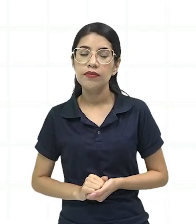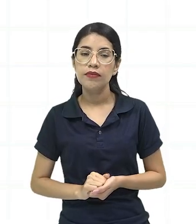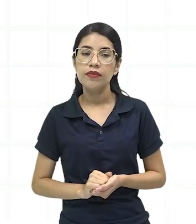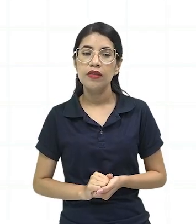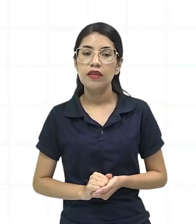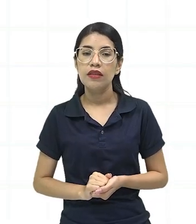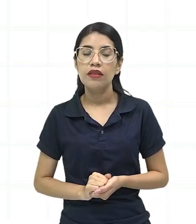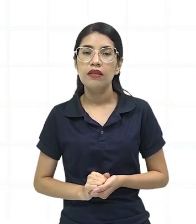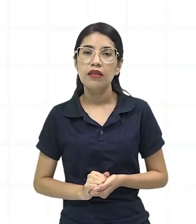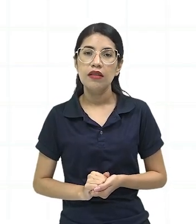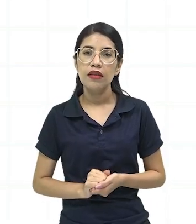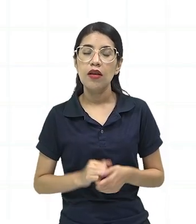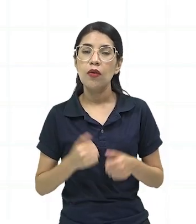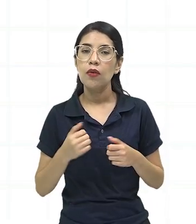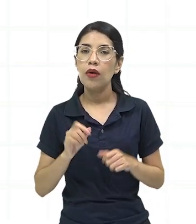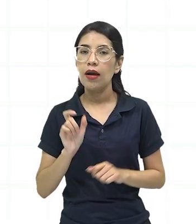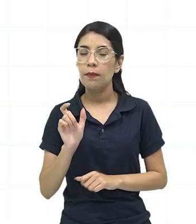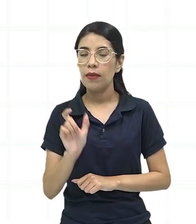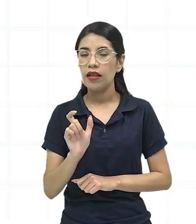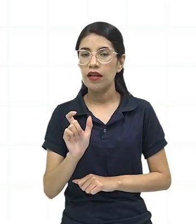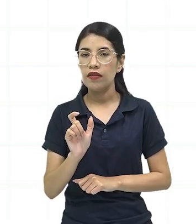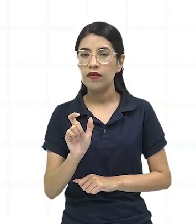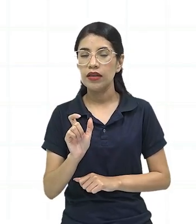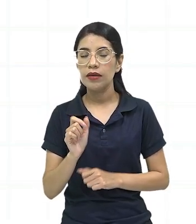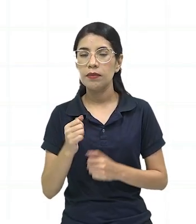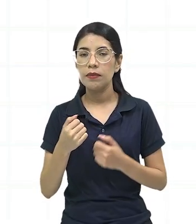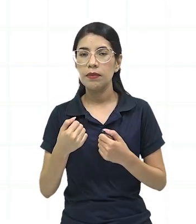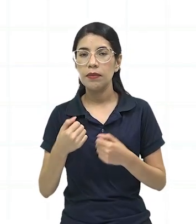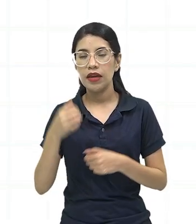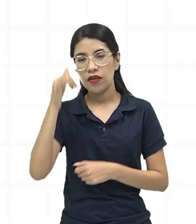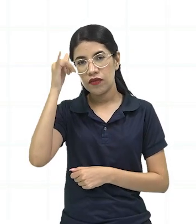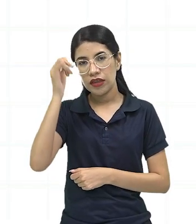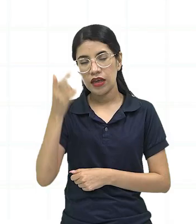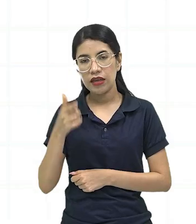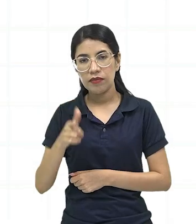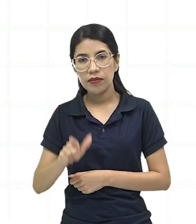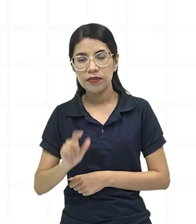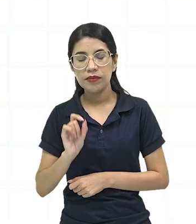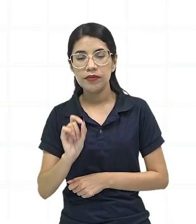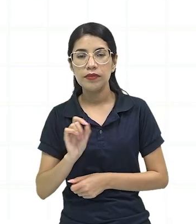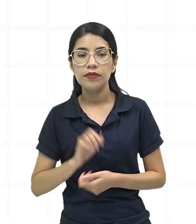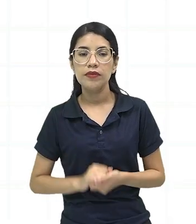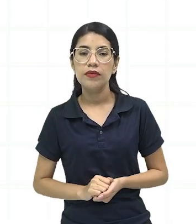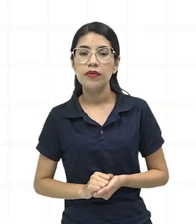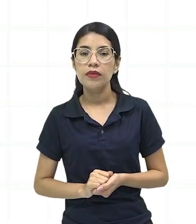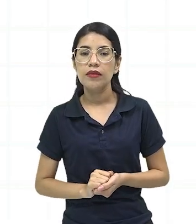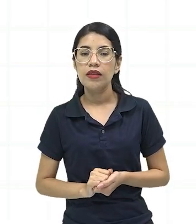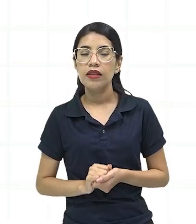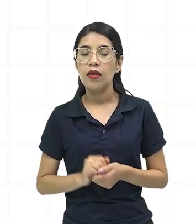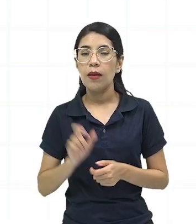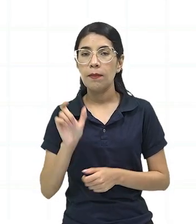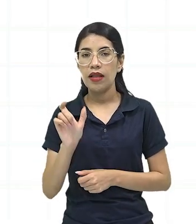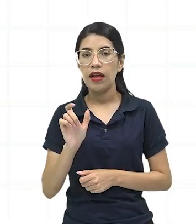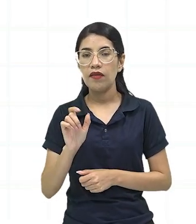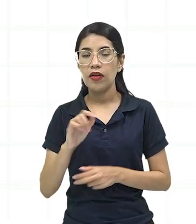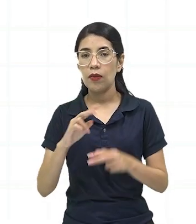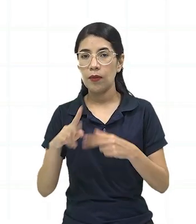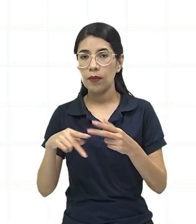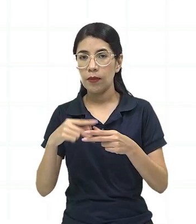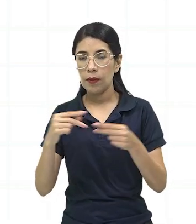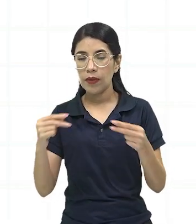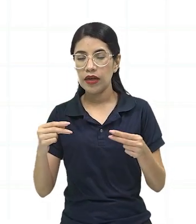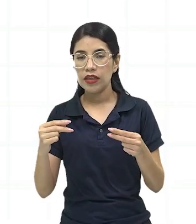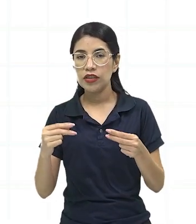né? Que a gente está tentando não, como é que se diz? Não repetir. Então, o nosso termo antecedente é presente, que é uma